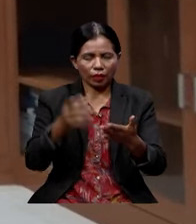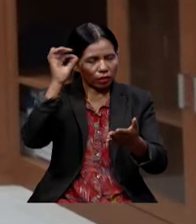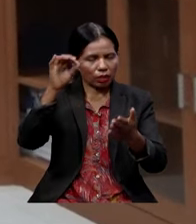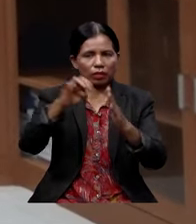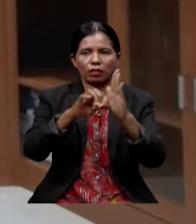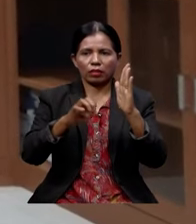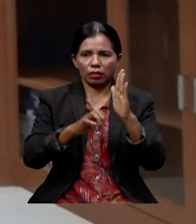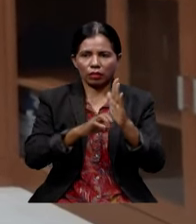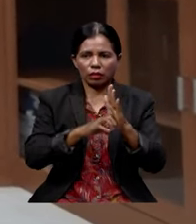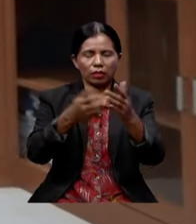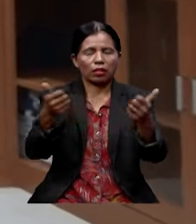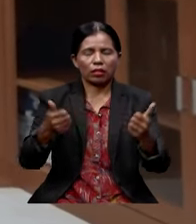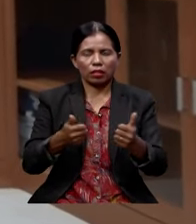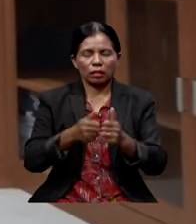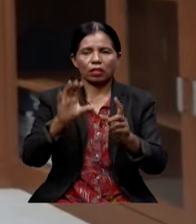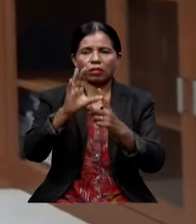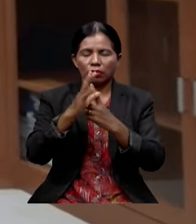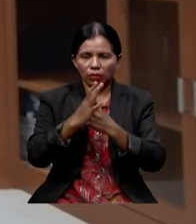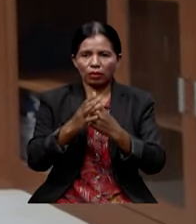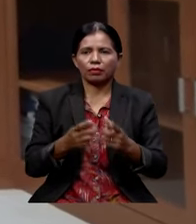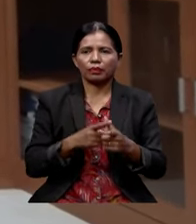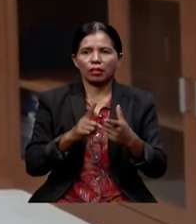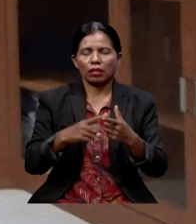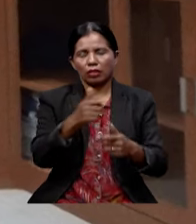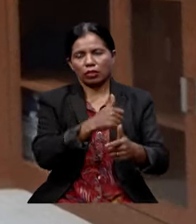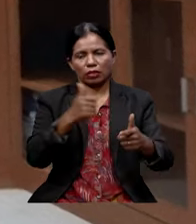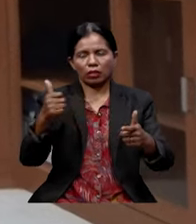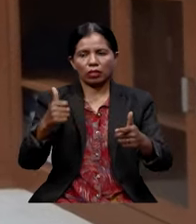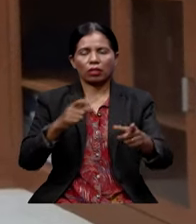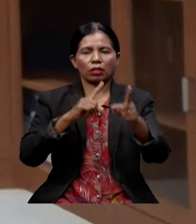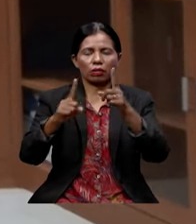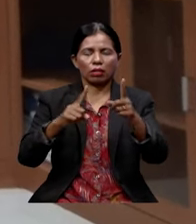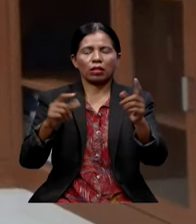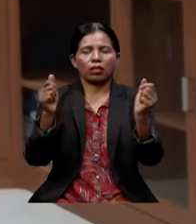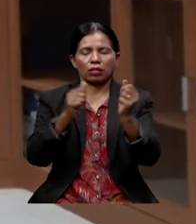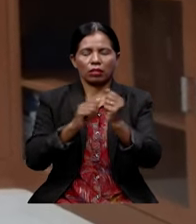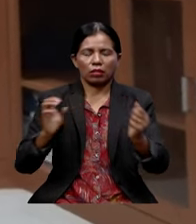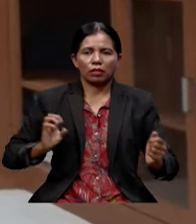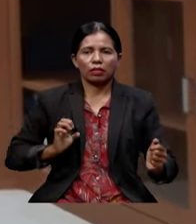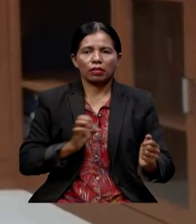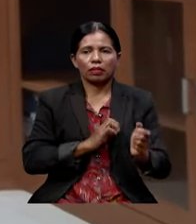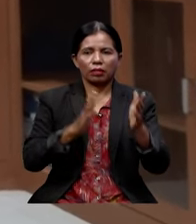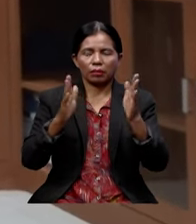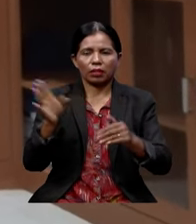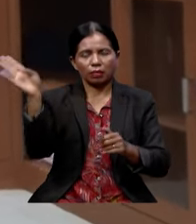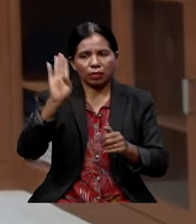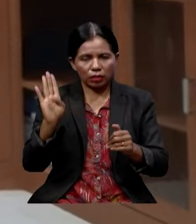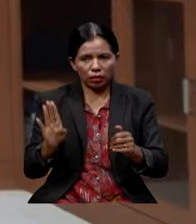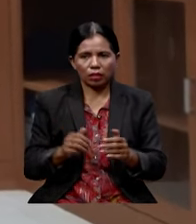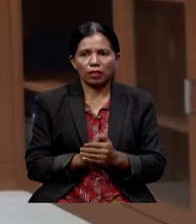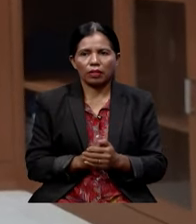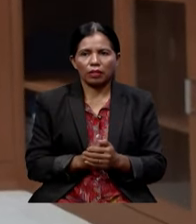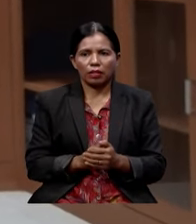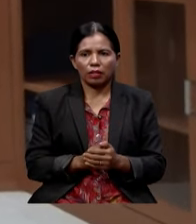stato arti cultura sore in fare tem culiere ho ambasada Brasil o parece